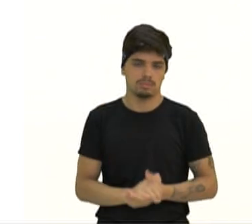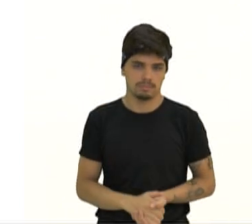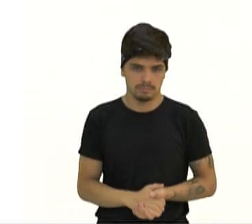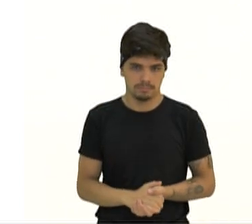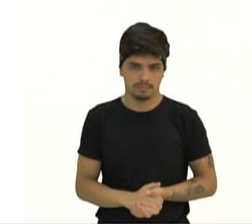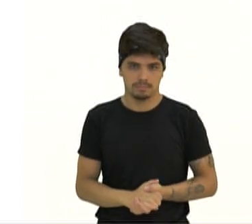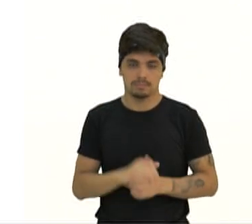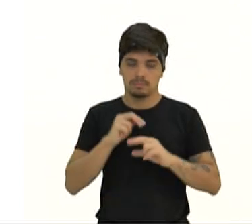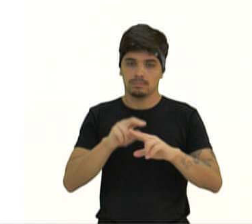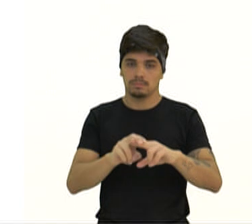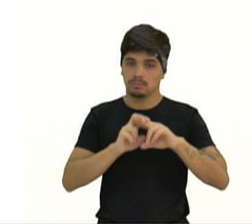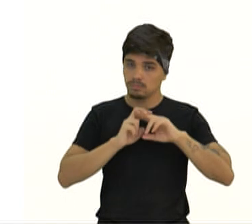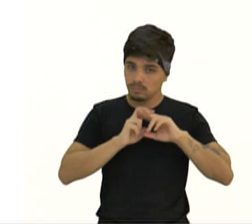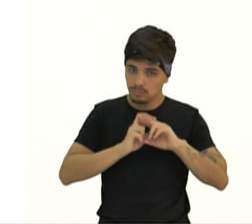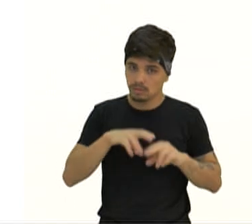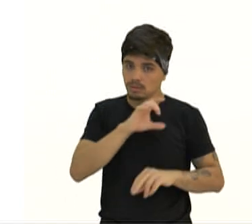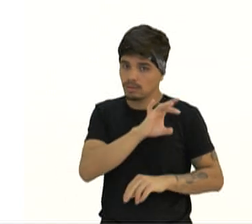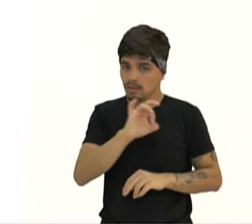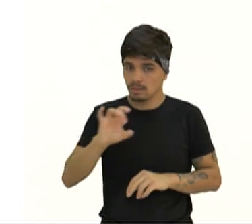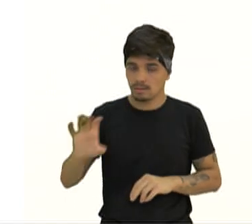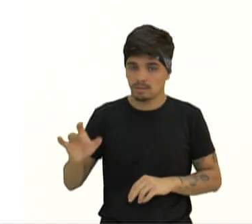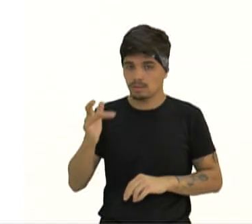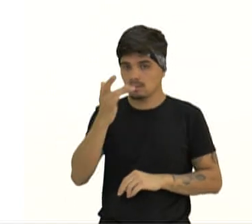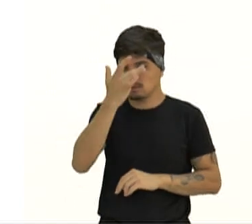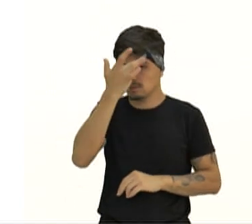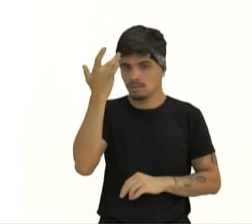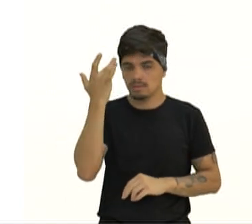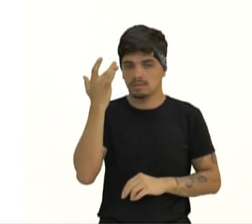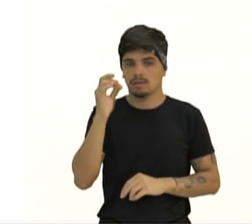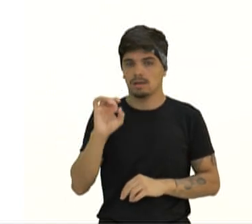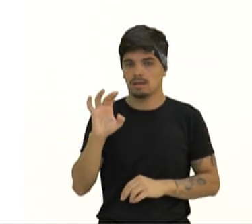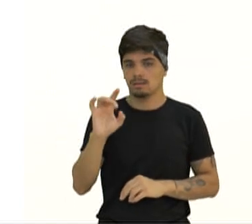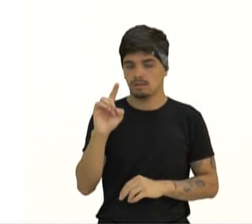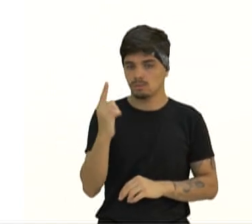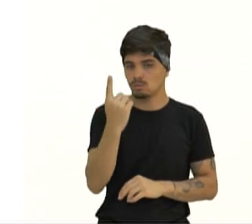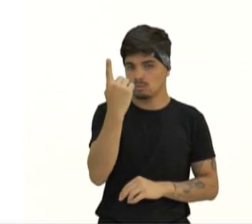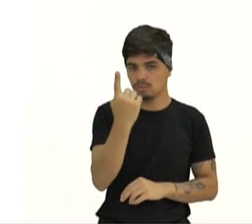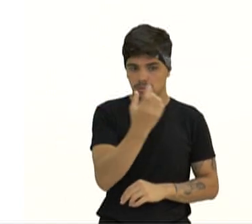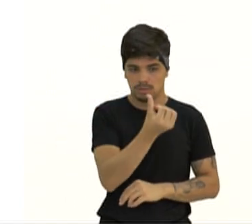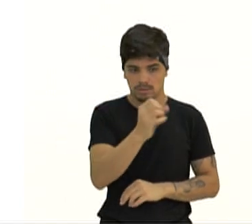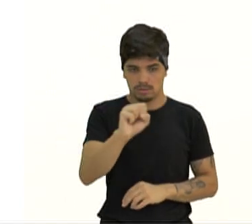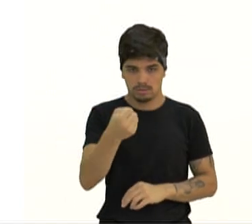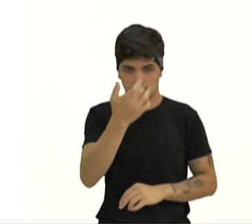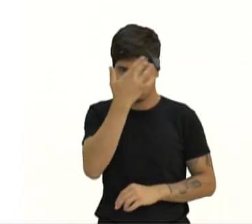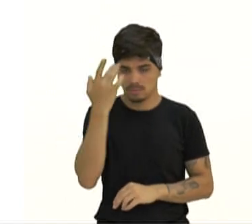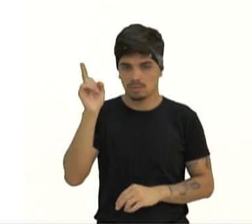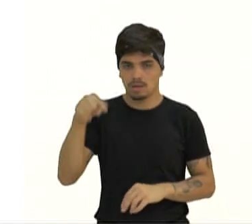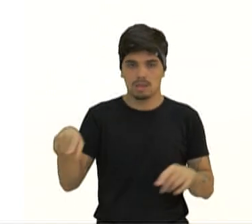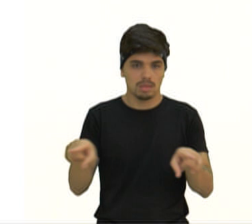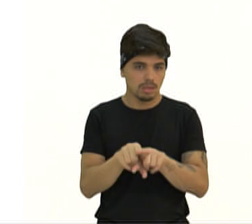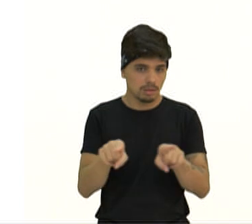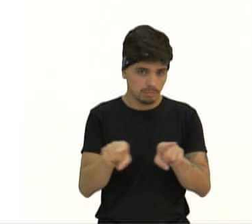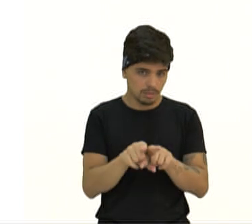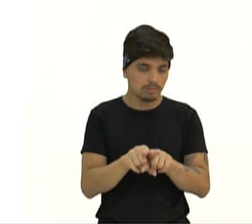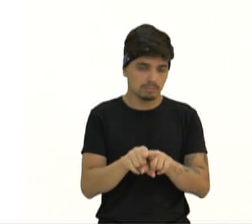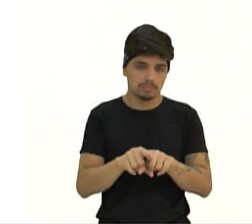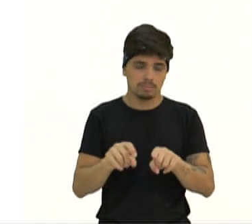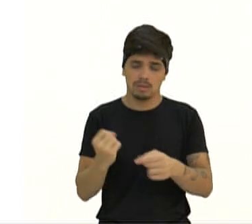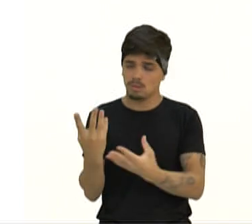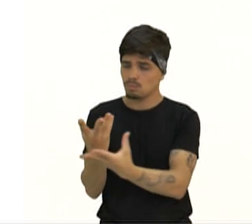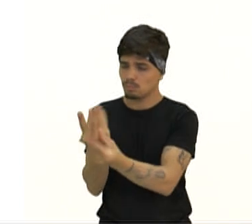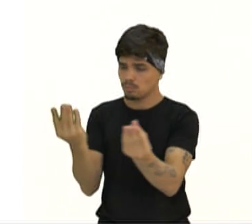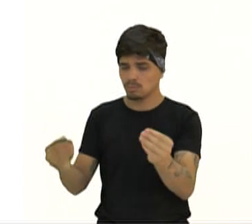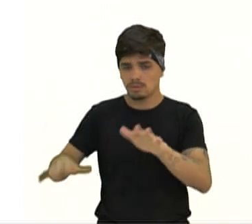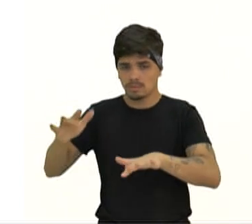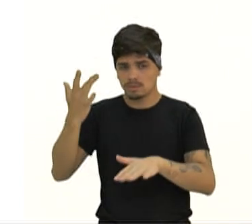Ah pois a cada pessoa a cada uma cada 68 pessoas é Também e muitos